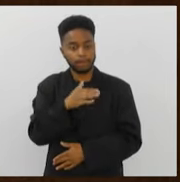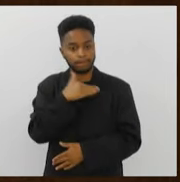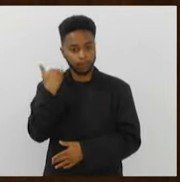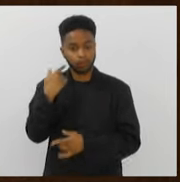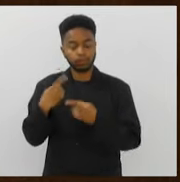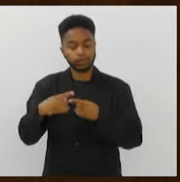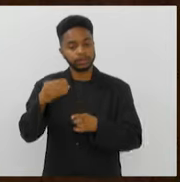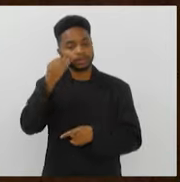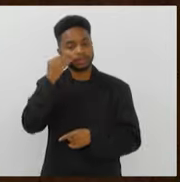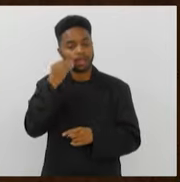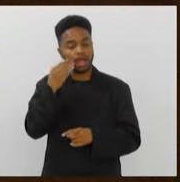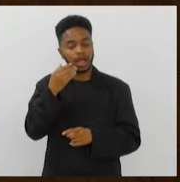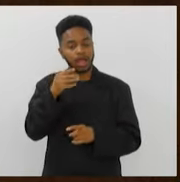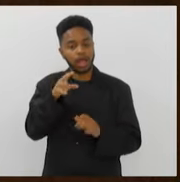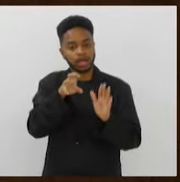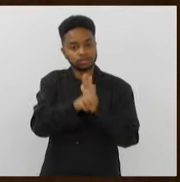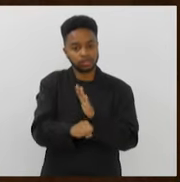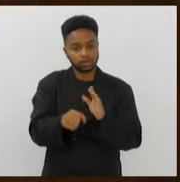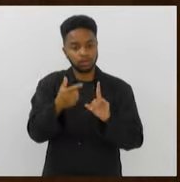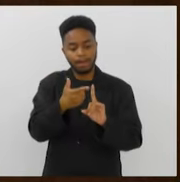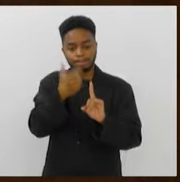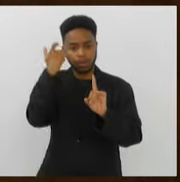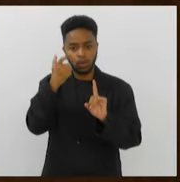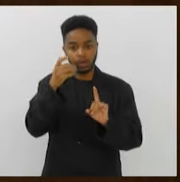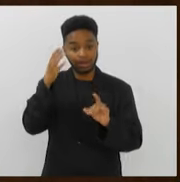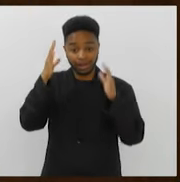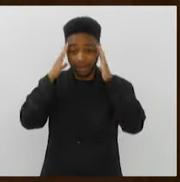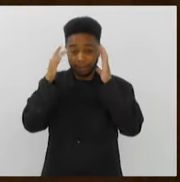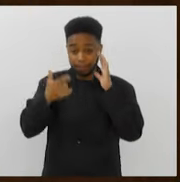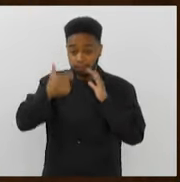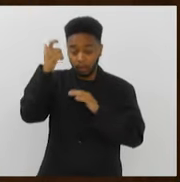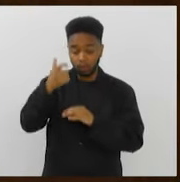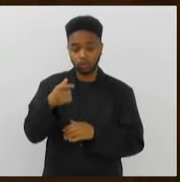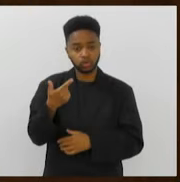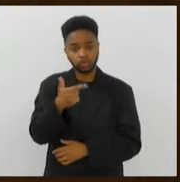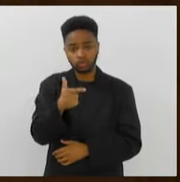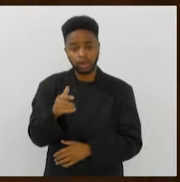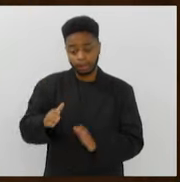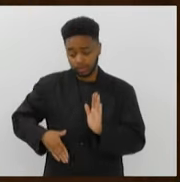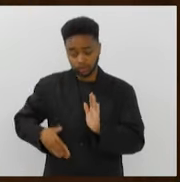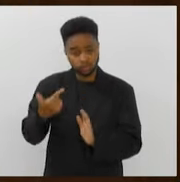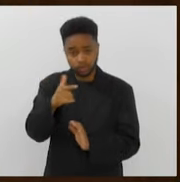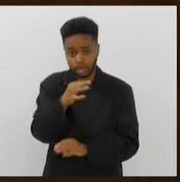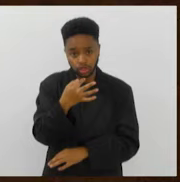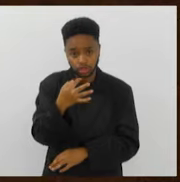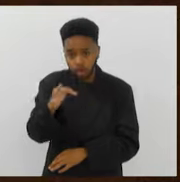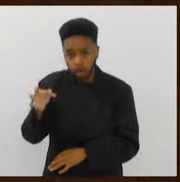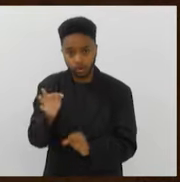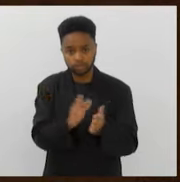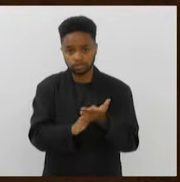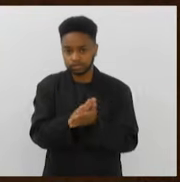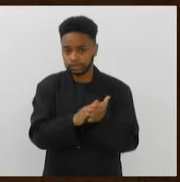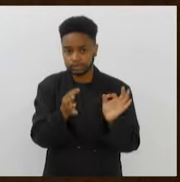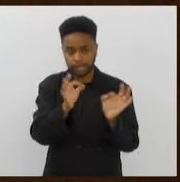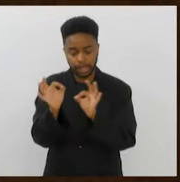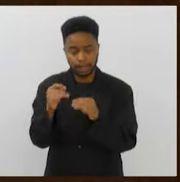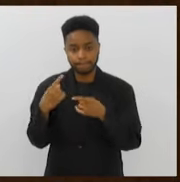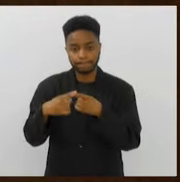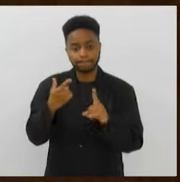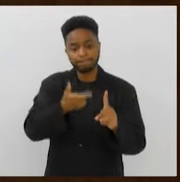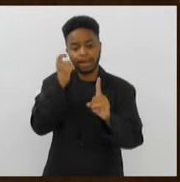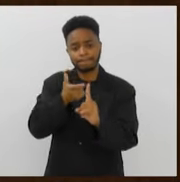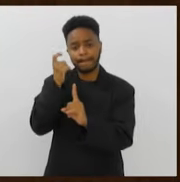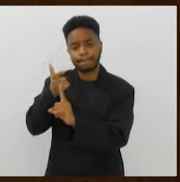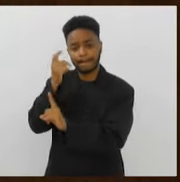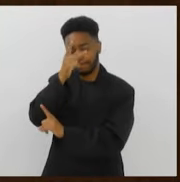de assalto, tiro na cabeça do policial. Esses vagabundos não têm pena e dor de ninguém, gente. De ninguém. Eles estão tirando a vida de um ser humano